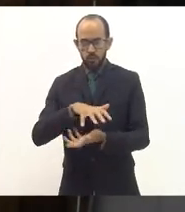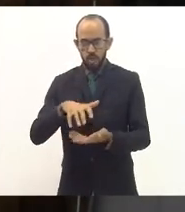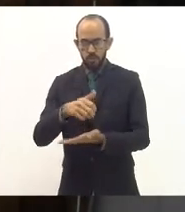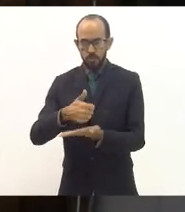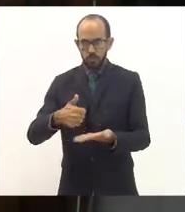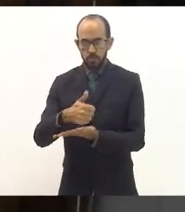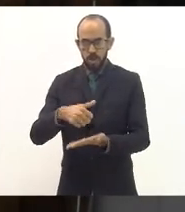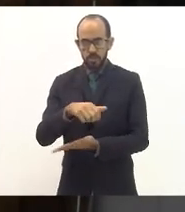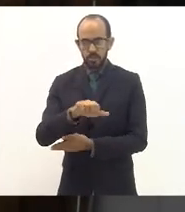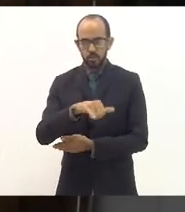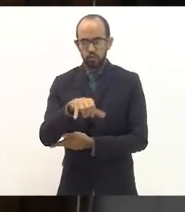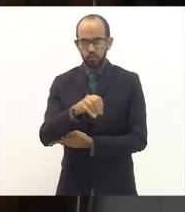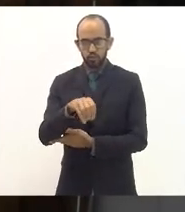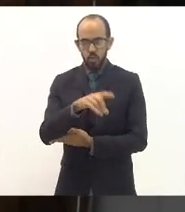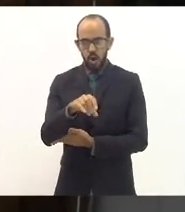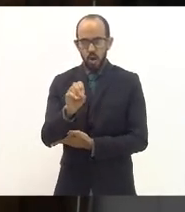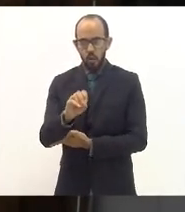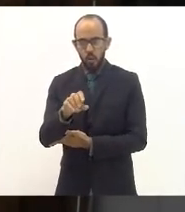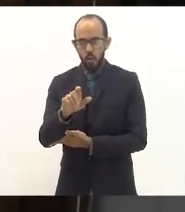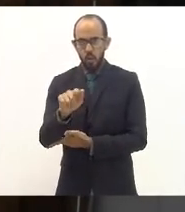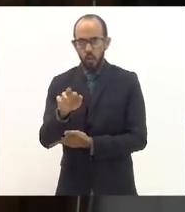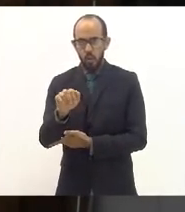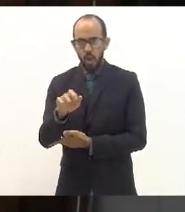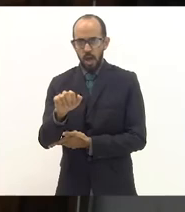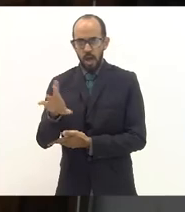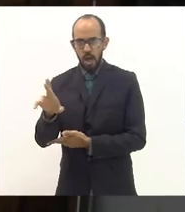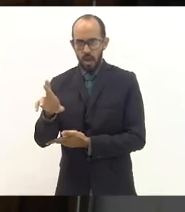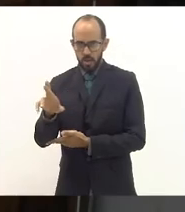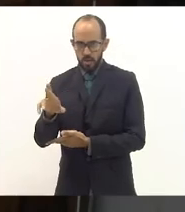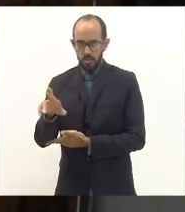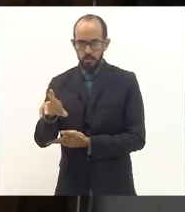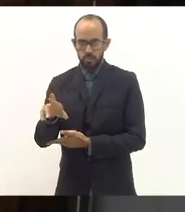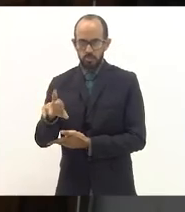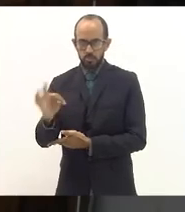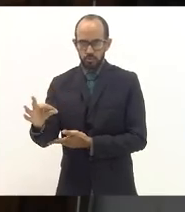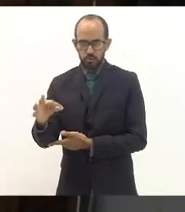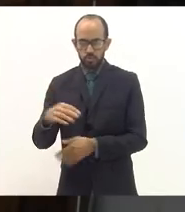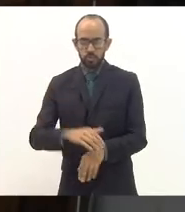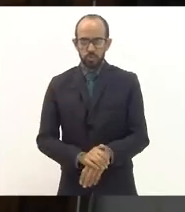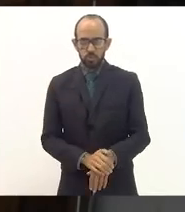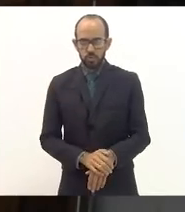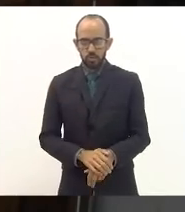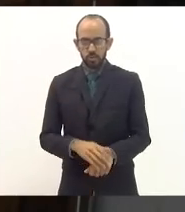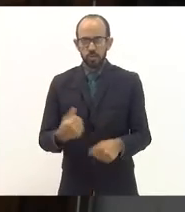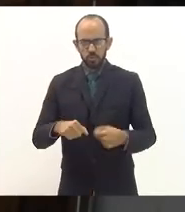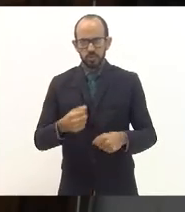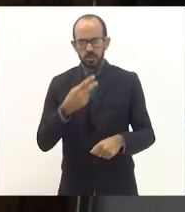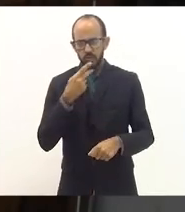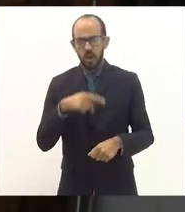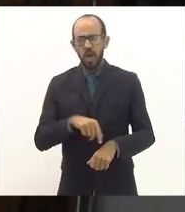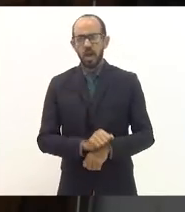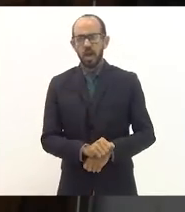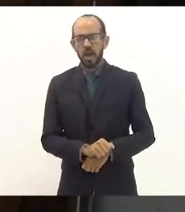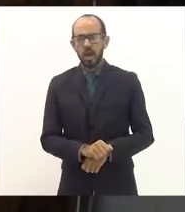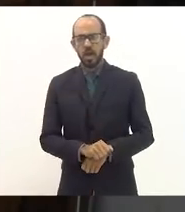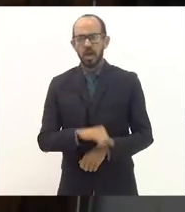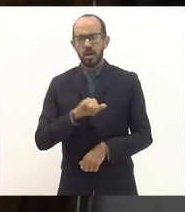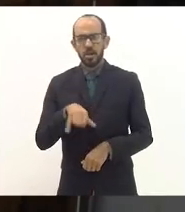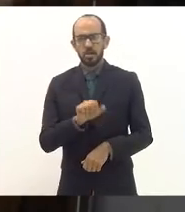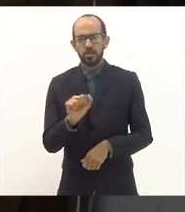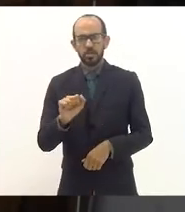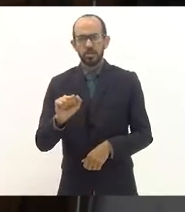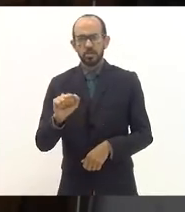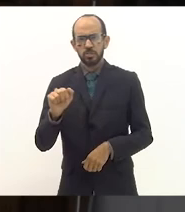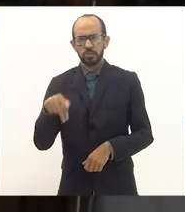do grande João Goulart. Temos que dizer isto. Jango foi fiel